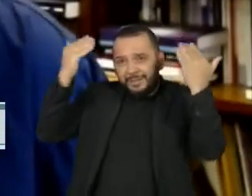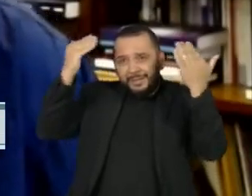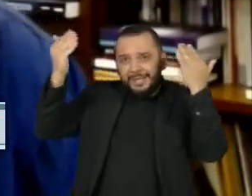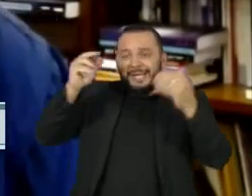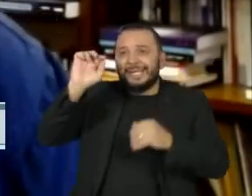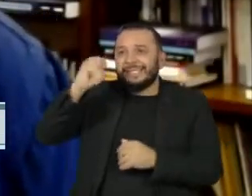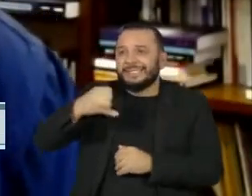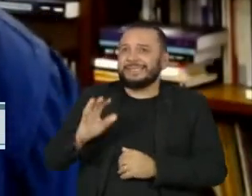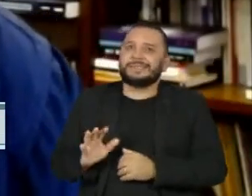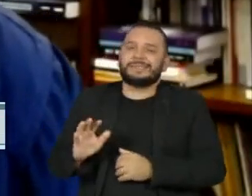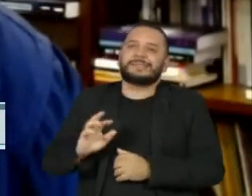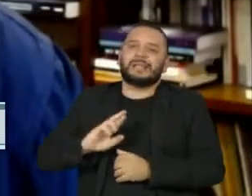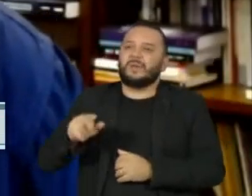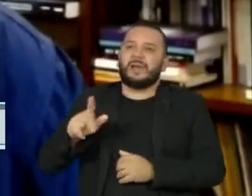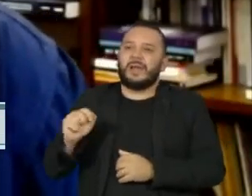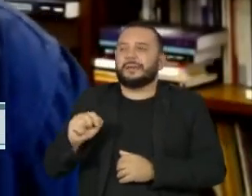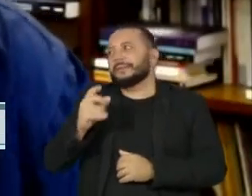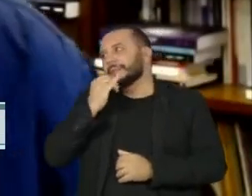não moralizar